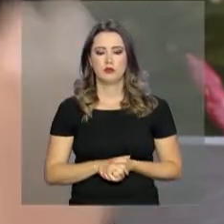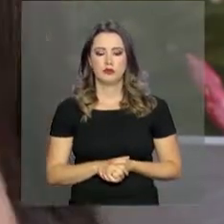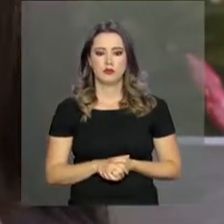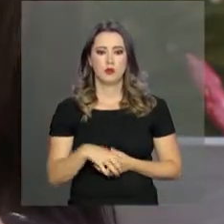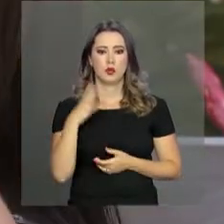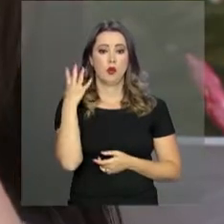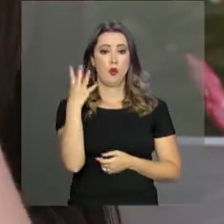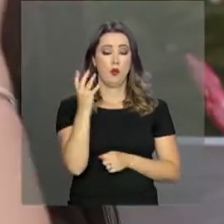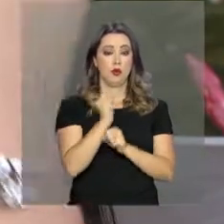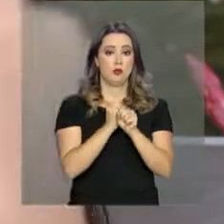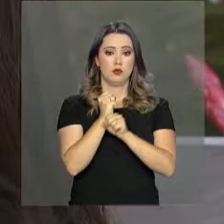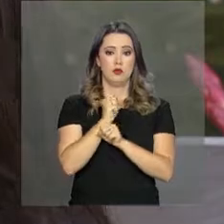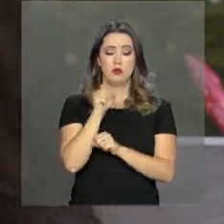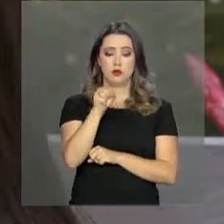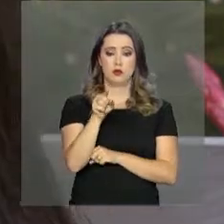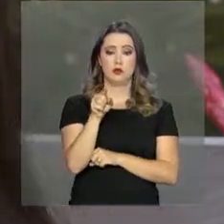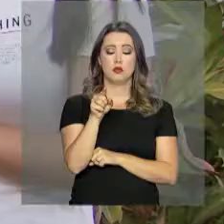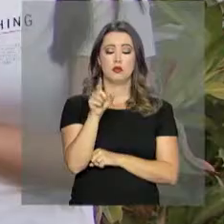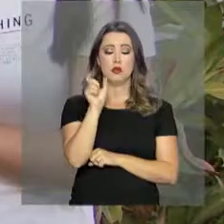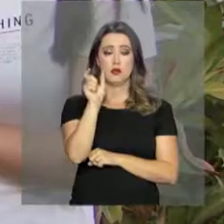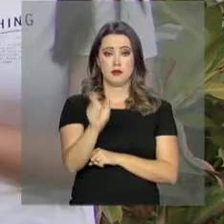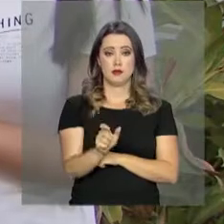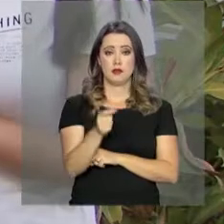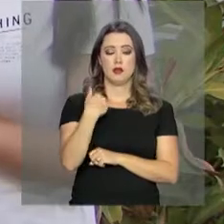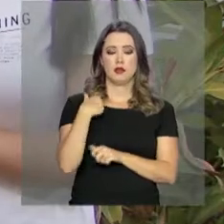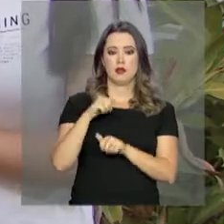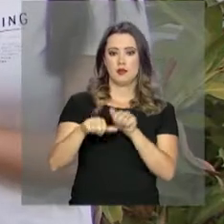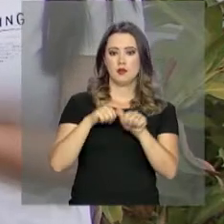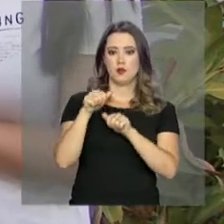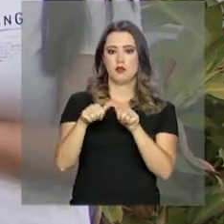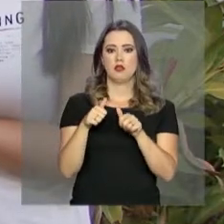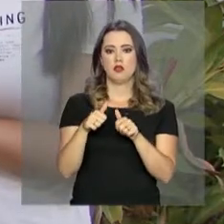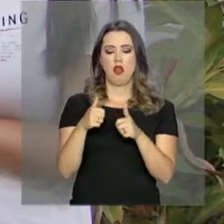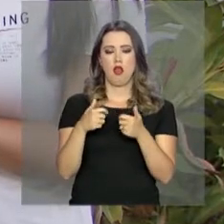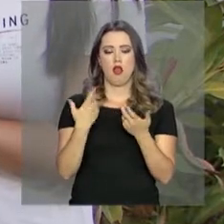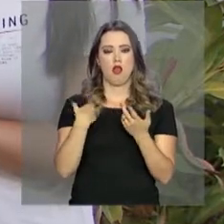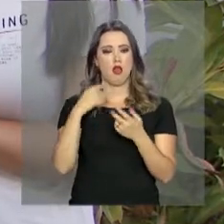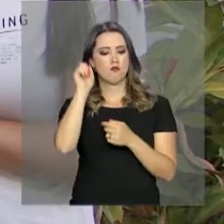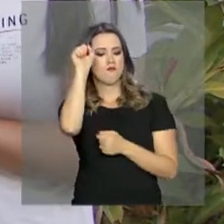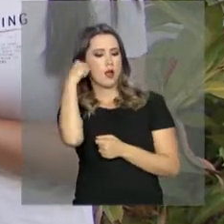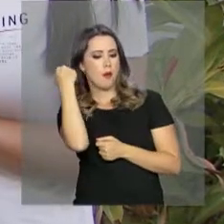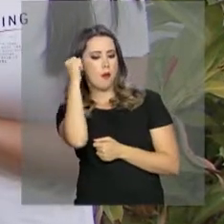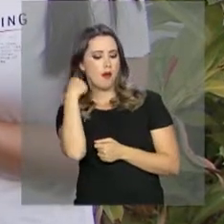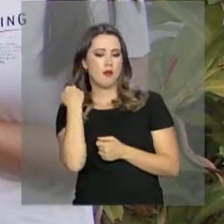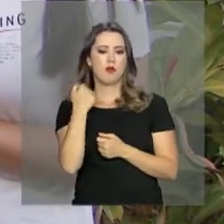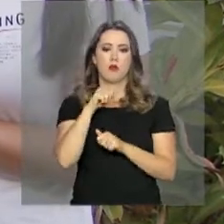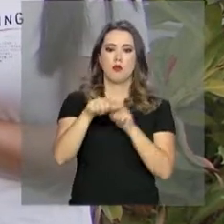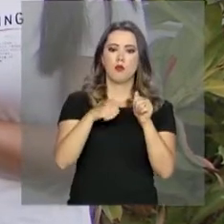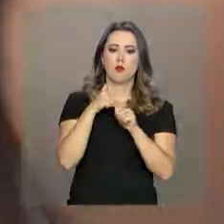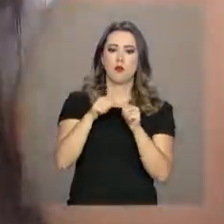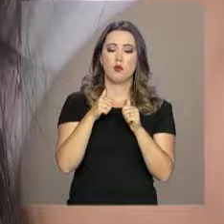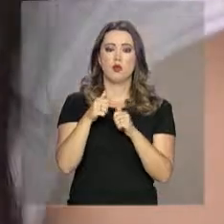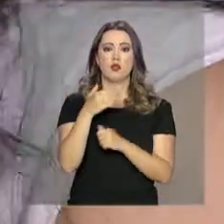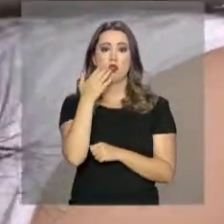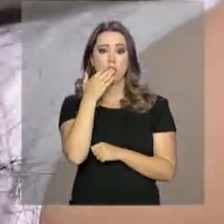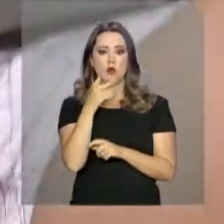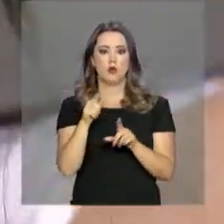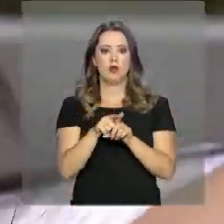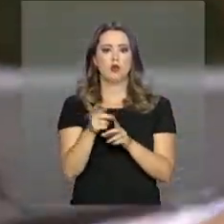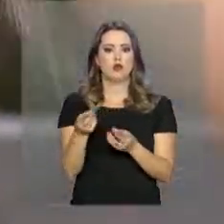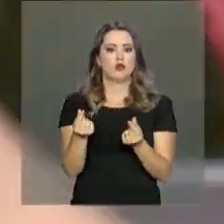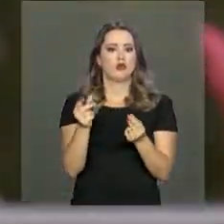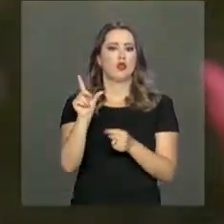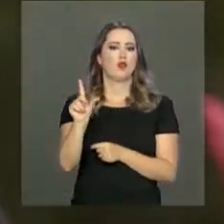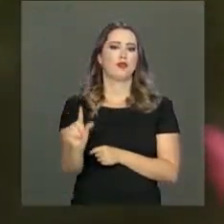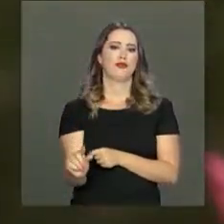quatro anos essa estudante de nutrição queria mudar o visual alisar o cabelo mudar de cor não tinha muito dinheiro